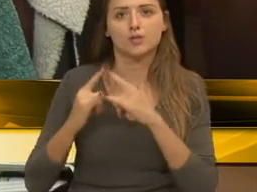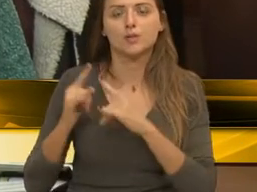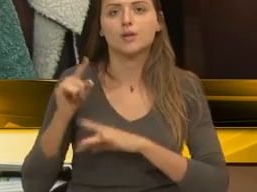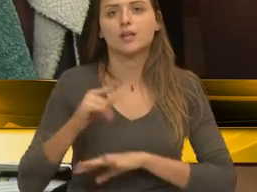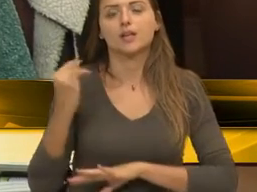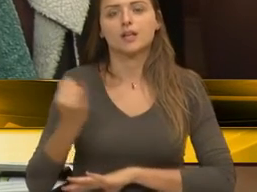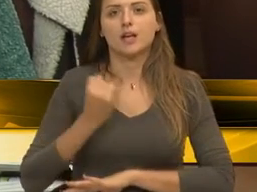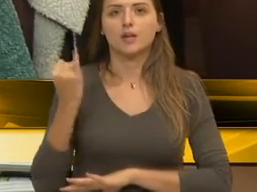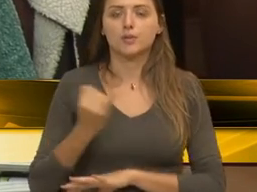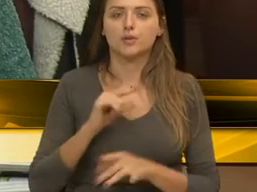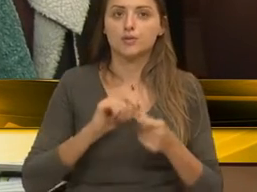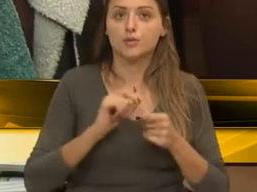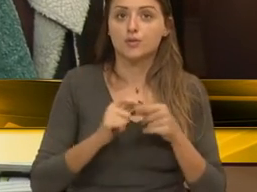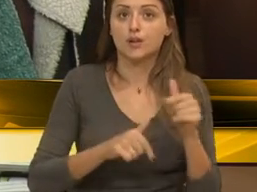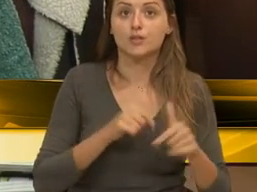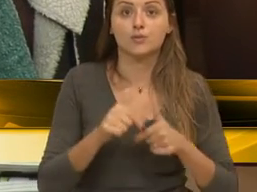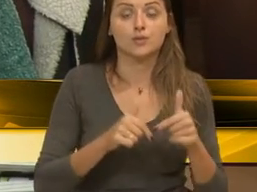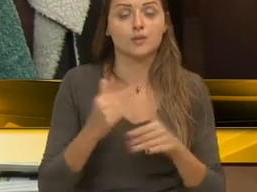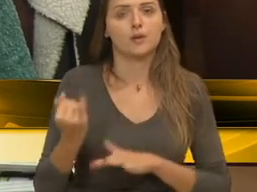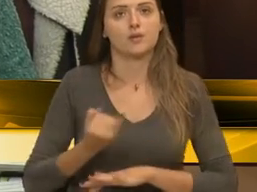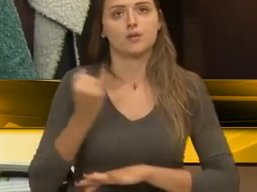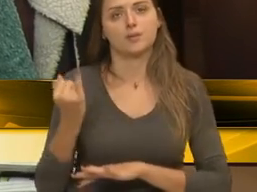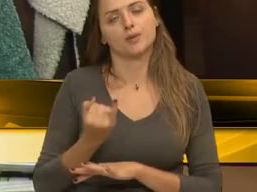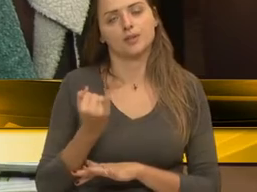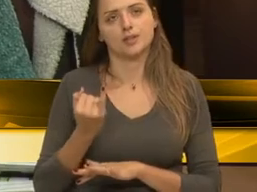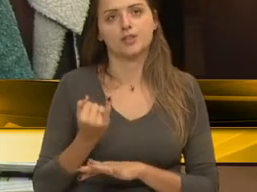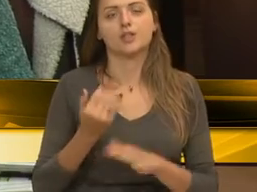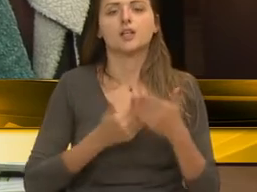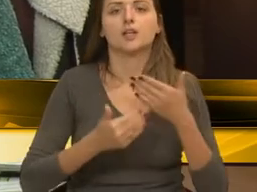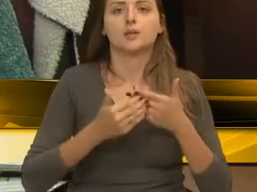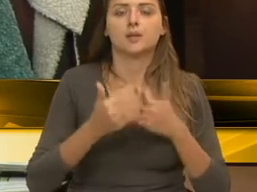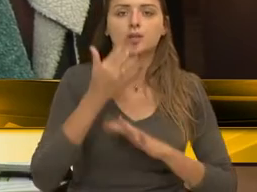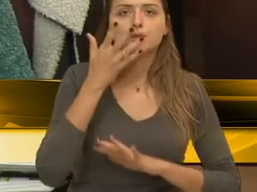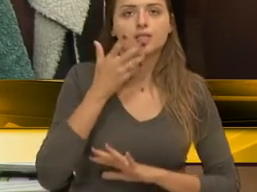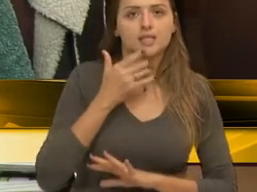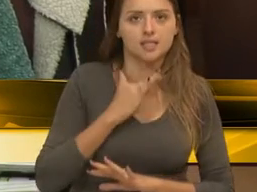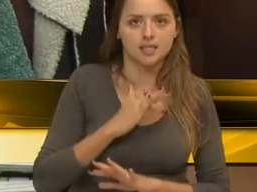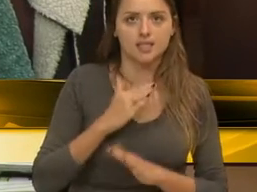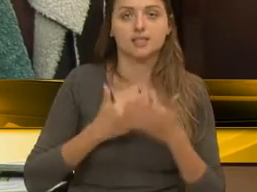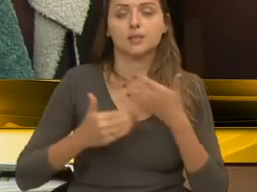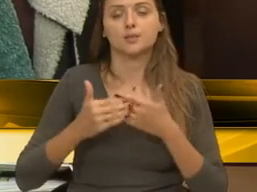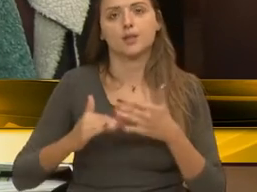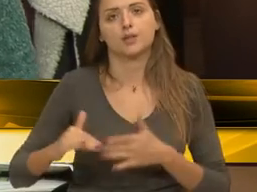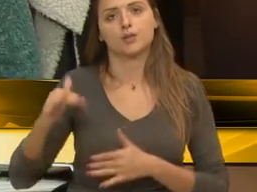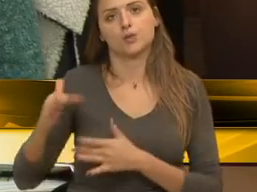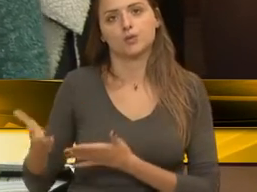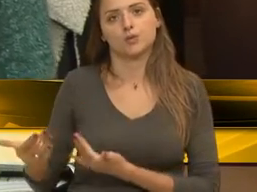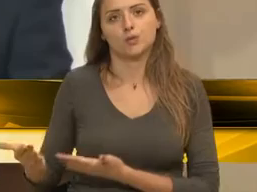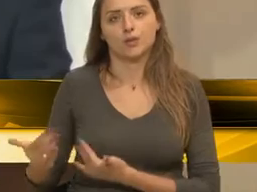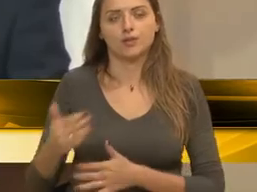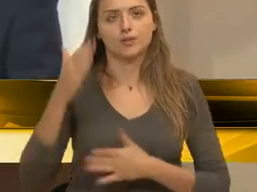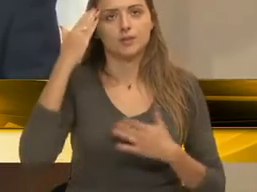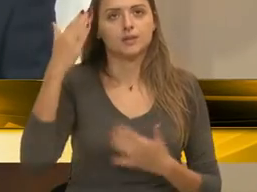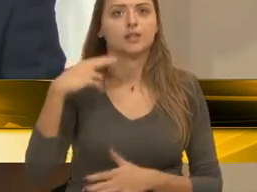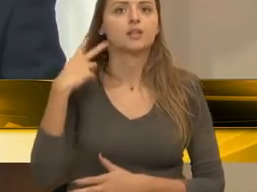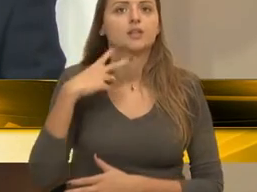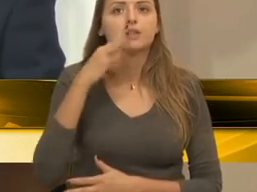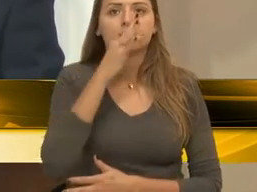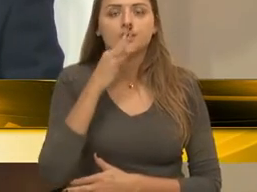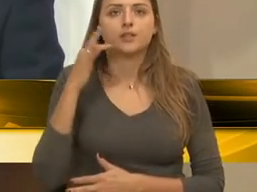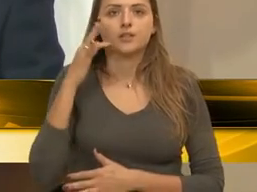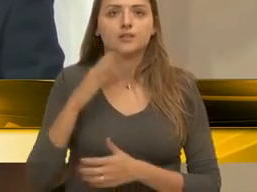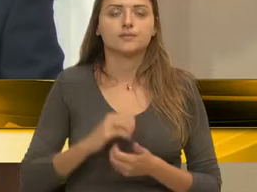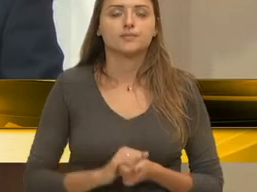importante e presta um serviço fundamental para as nossas crianças, para os nossos adolescentes. Obrigado, vereadora Tatiane.